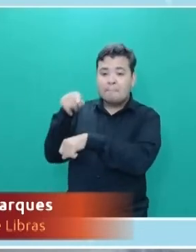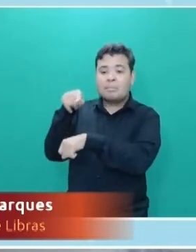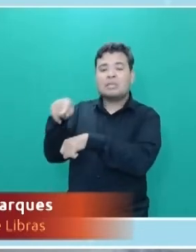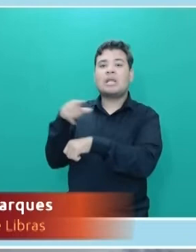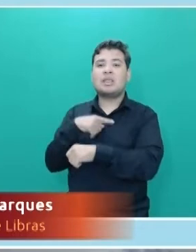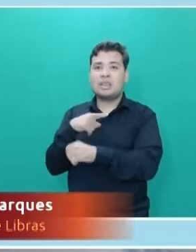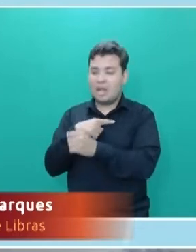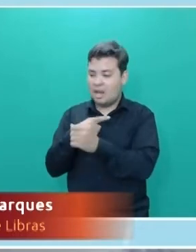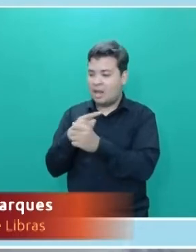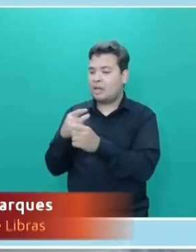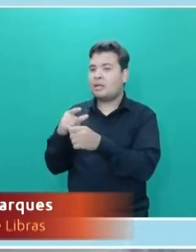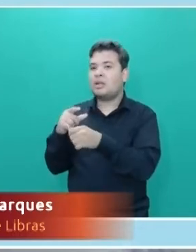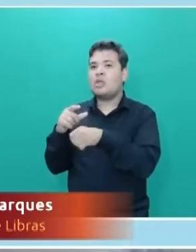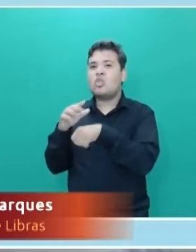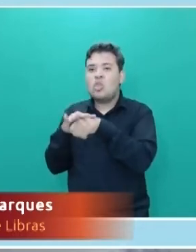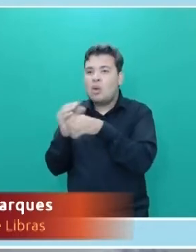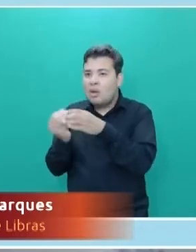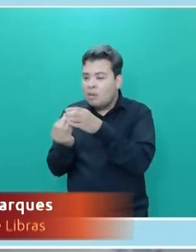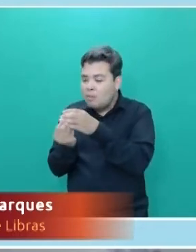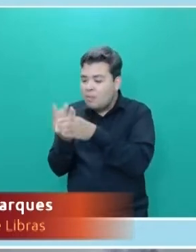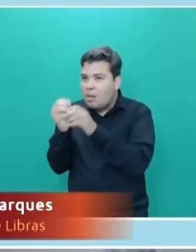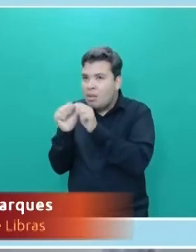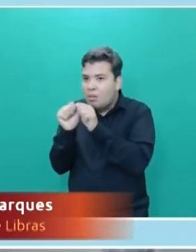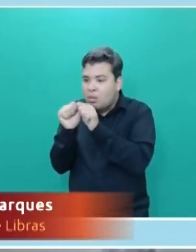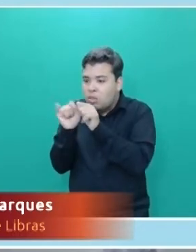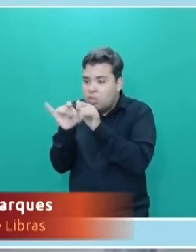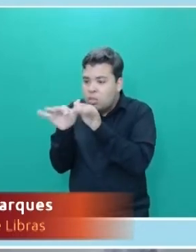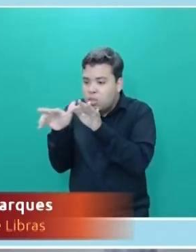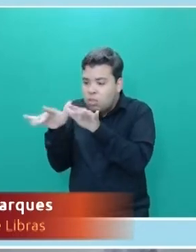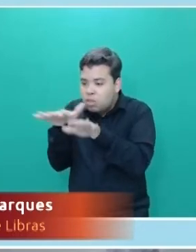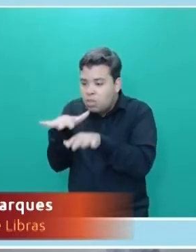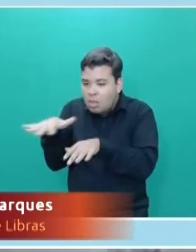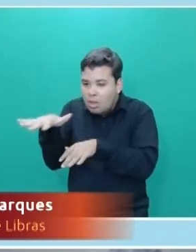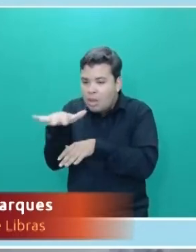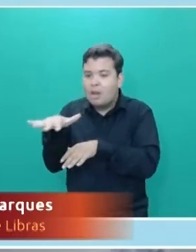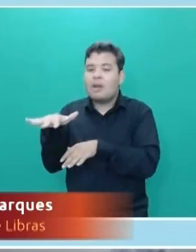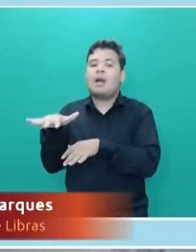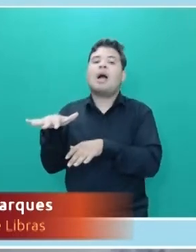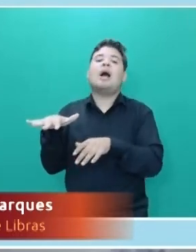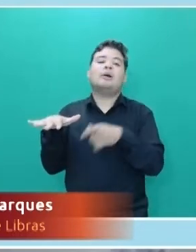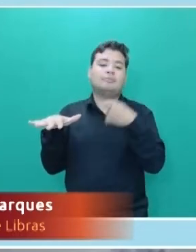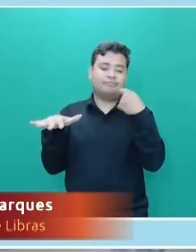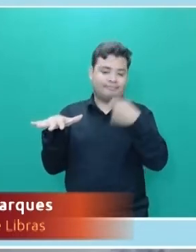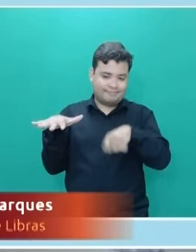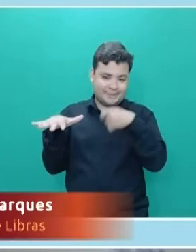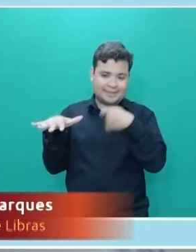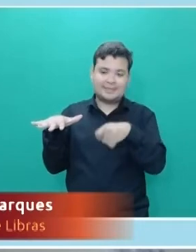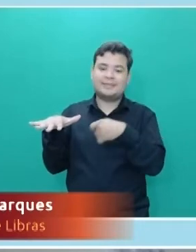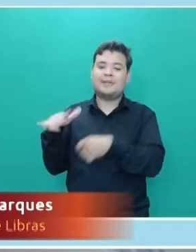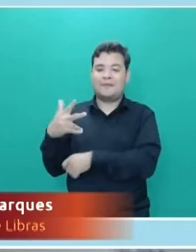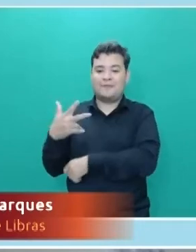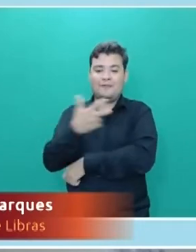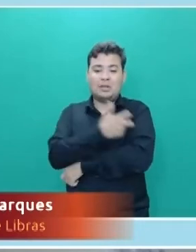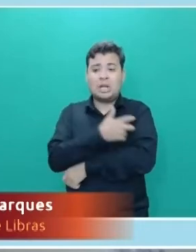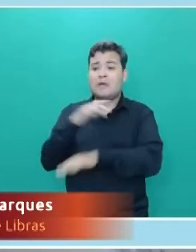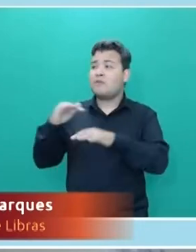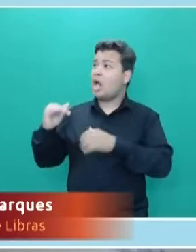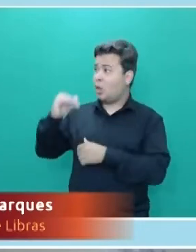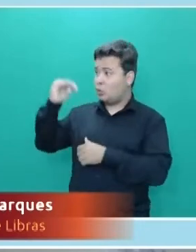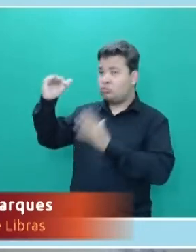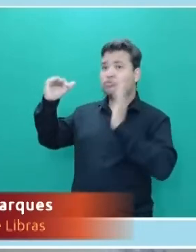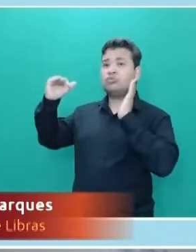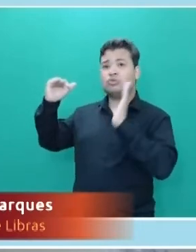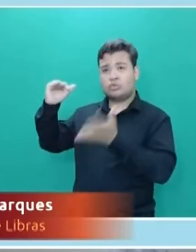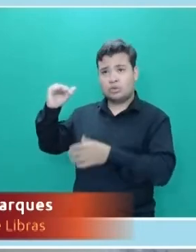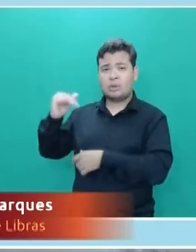né, de paralisia infantil, também é recomendado a vacinação mesmo do adulto antes de deslocar